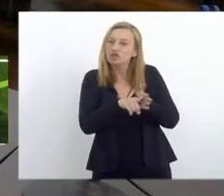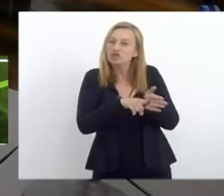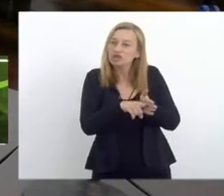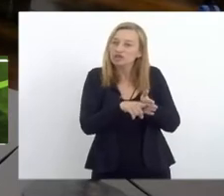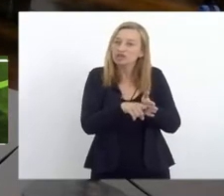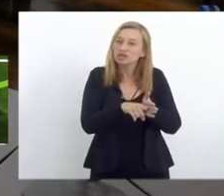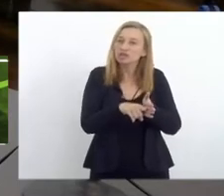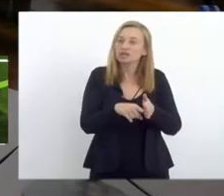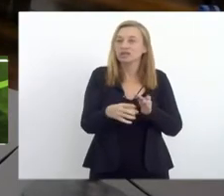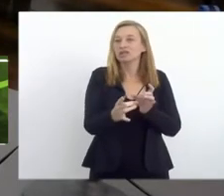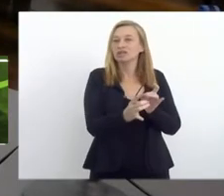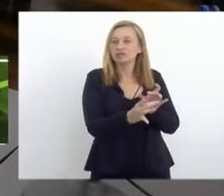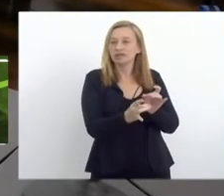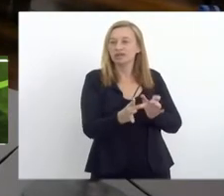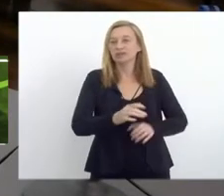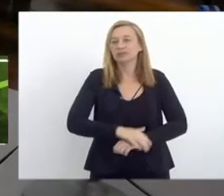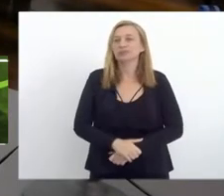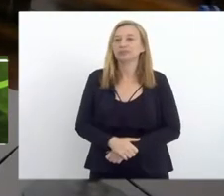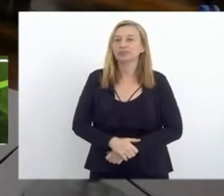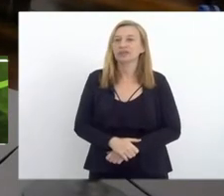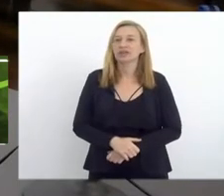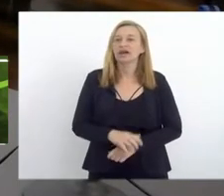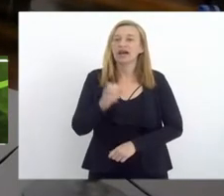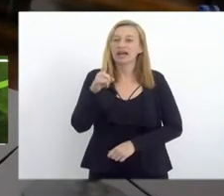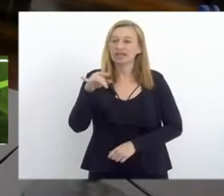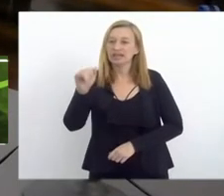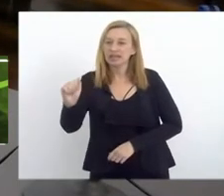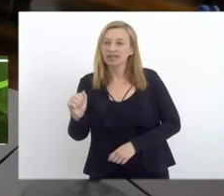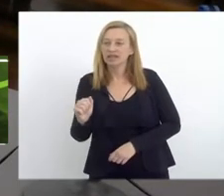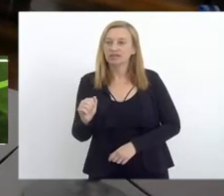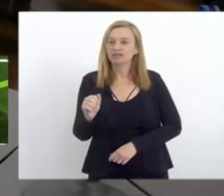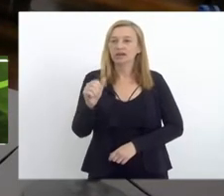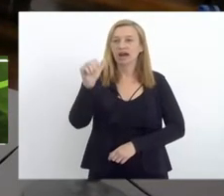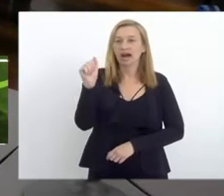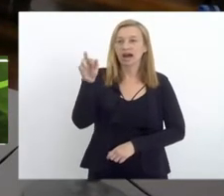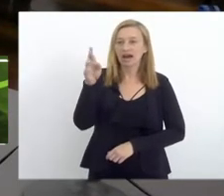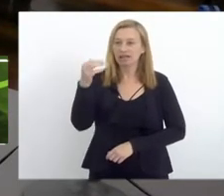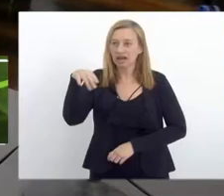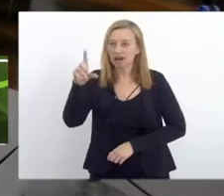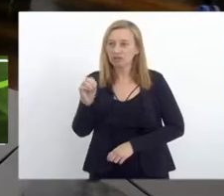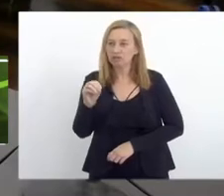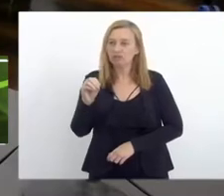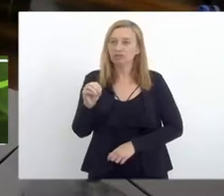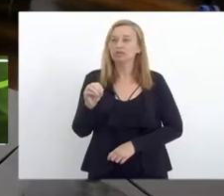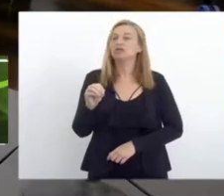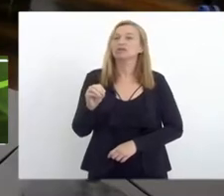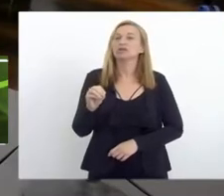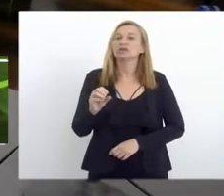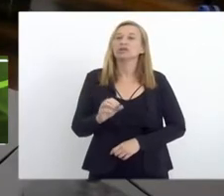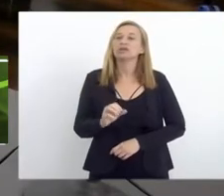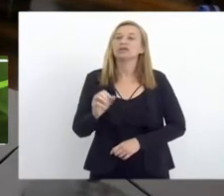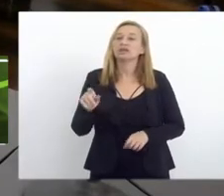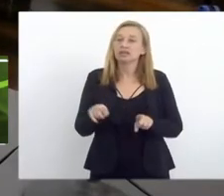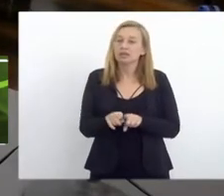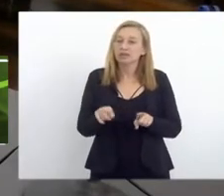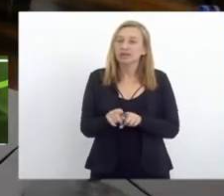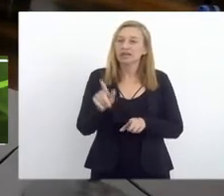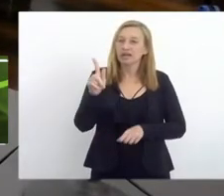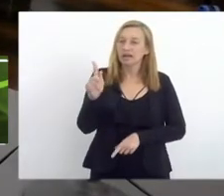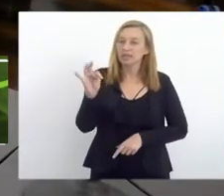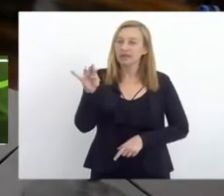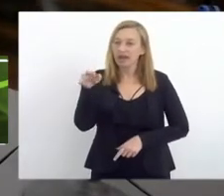Análises. A Liguia, pelo Arnaldo, presidente licenciado, e a Gabriela